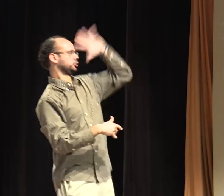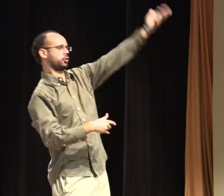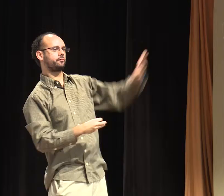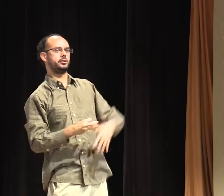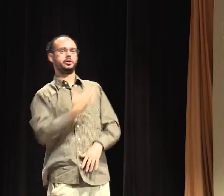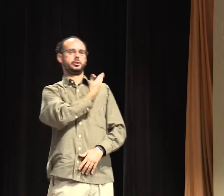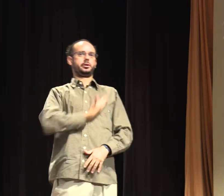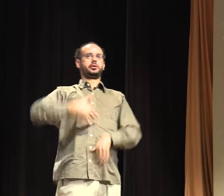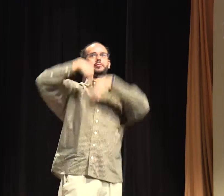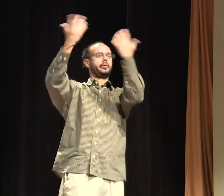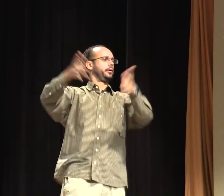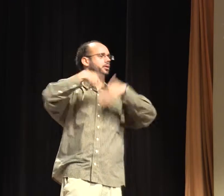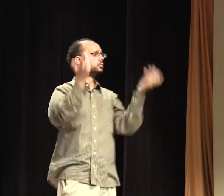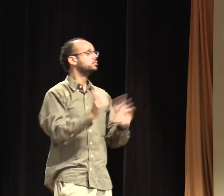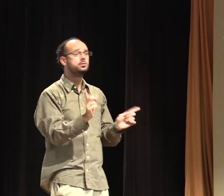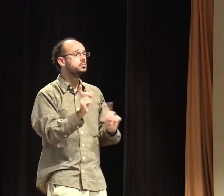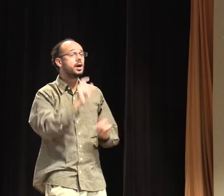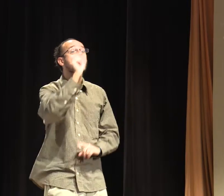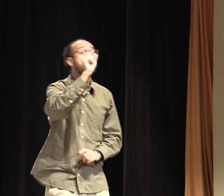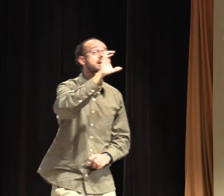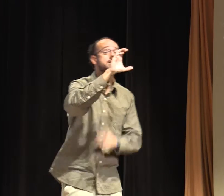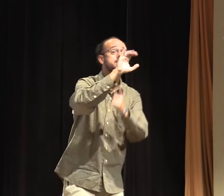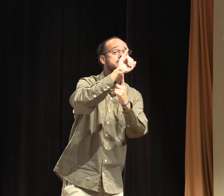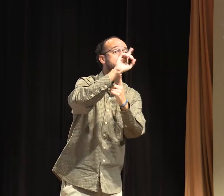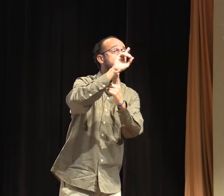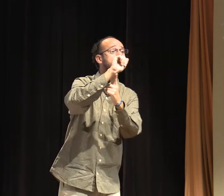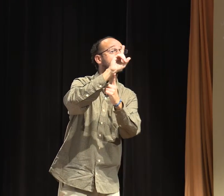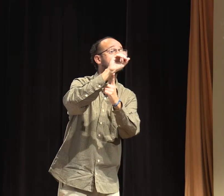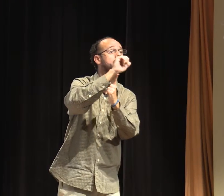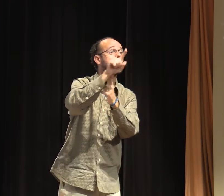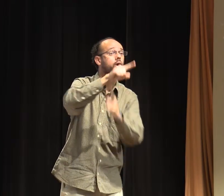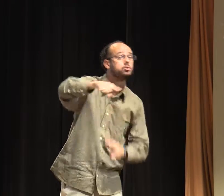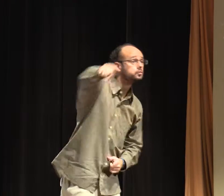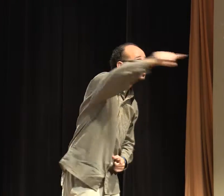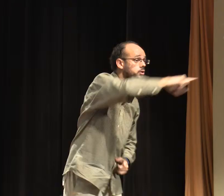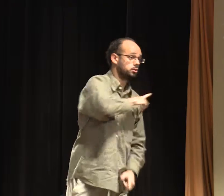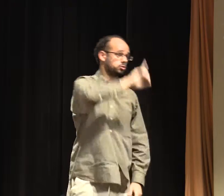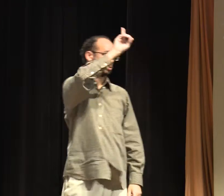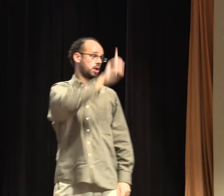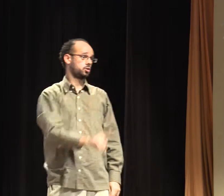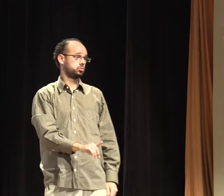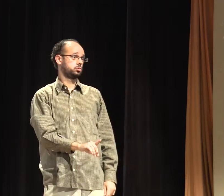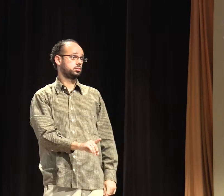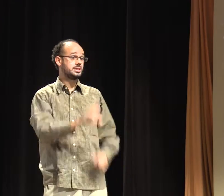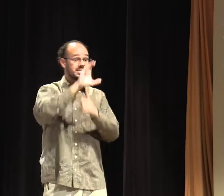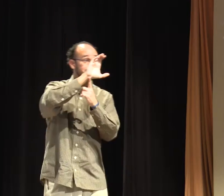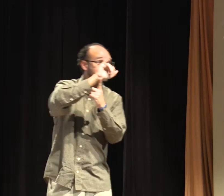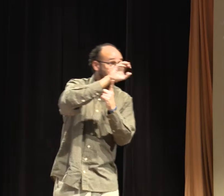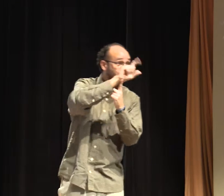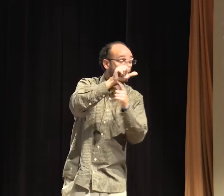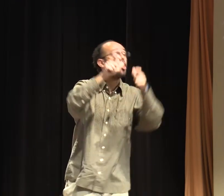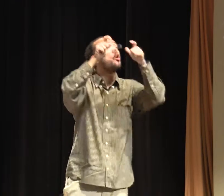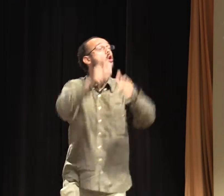feitas, acordadas, sem o apoio da FENEIS. Mas e o cidadão?